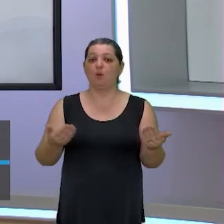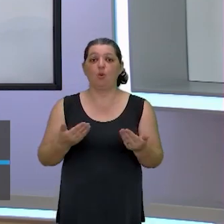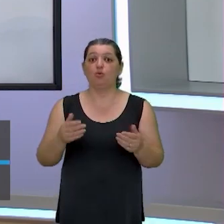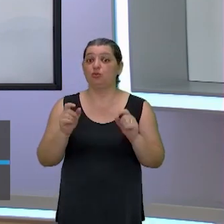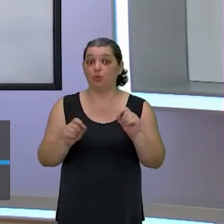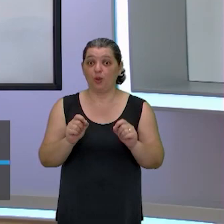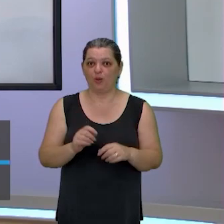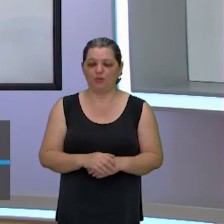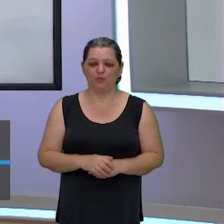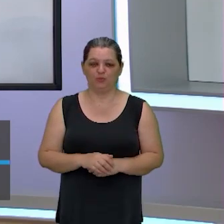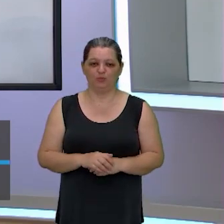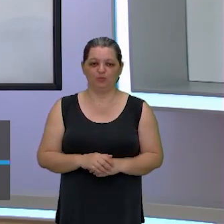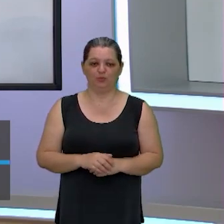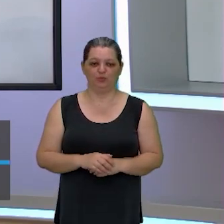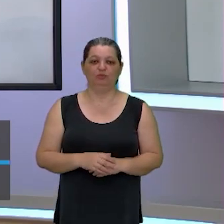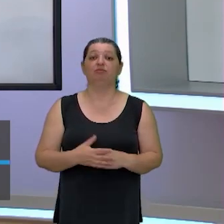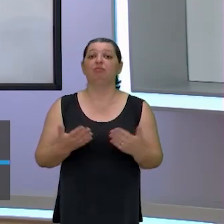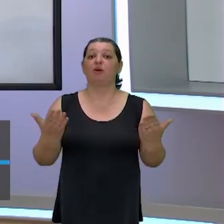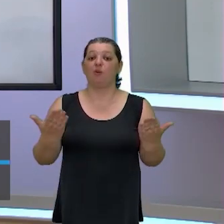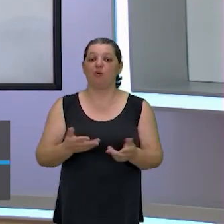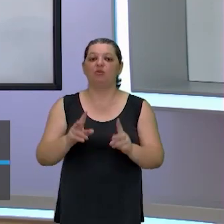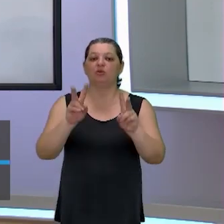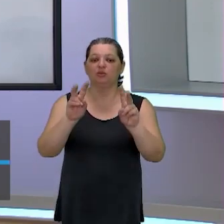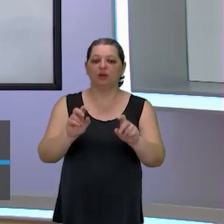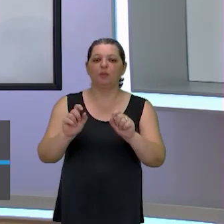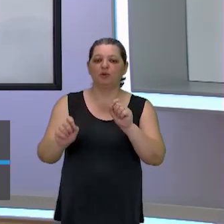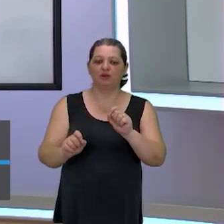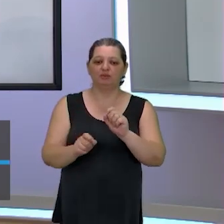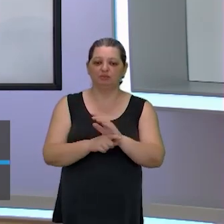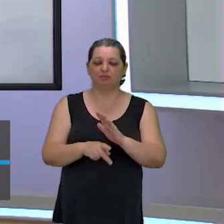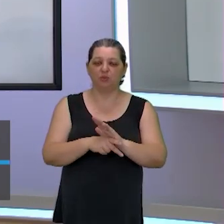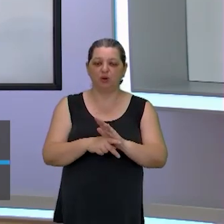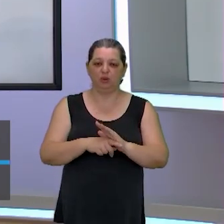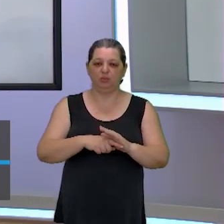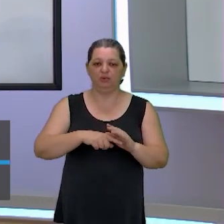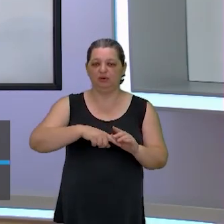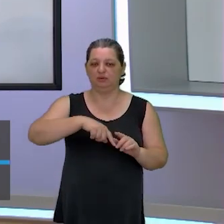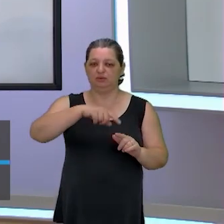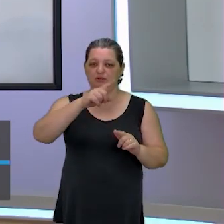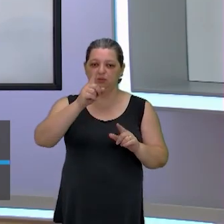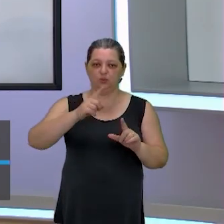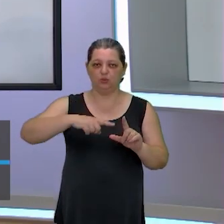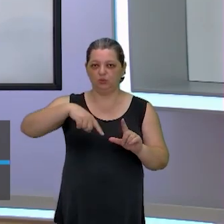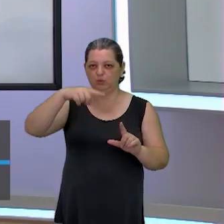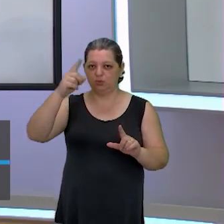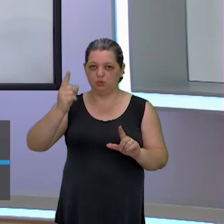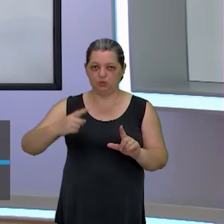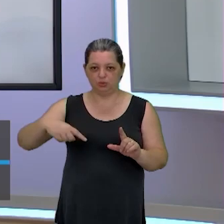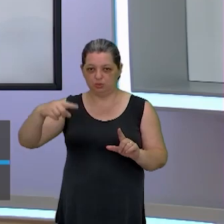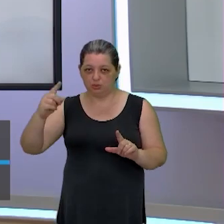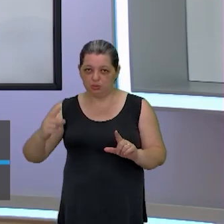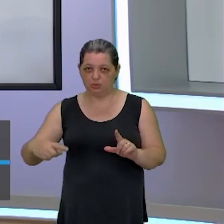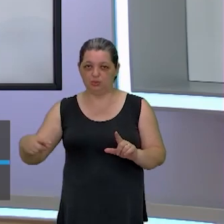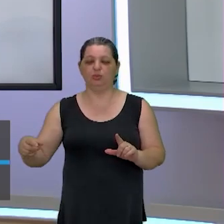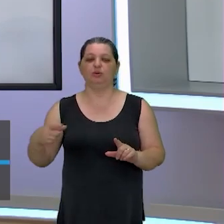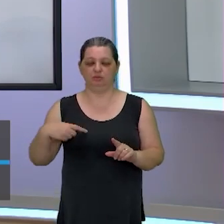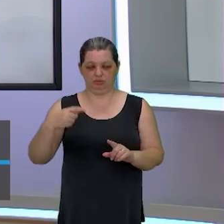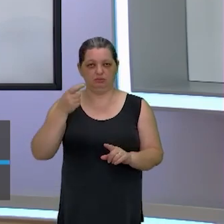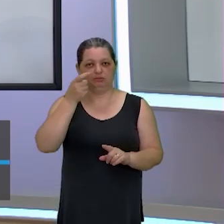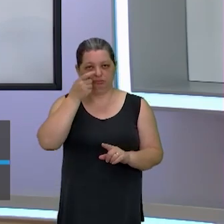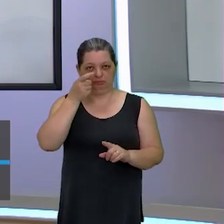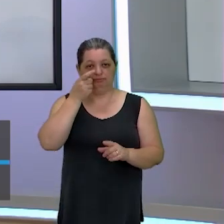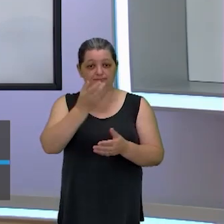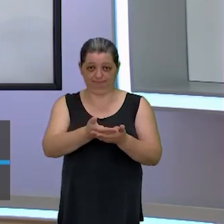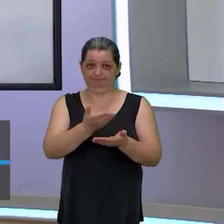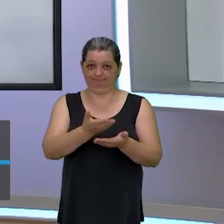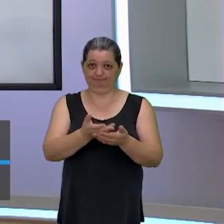hoje o bruxo hoje O tema será ondas ondulatória então vocês vão assistir